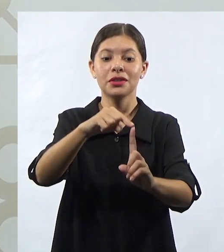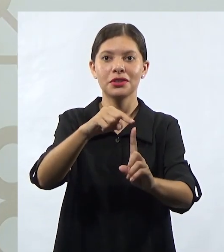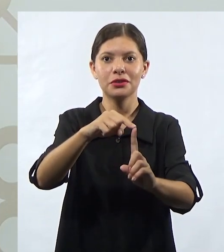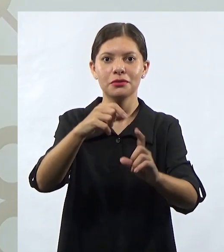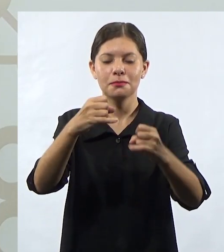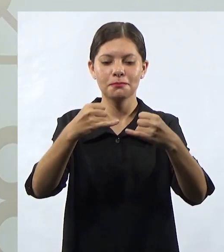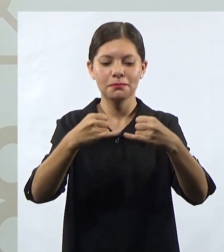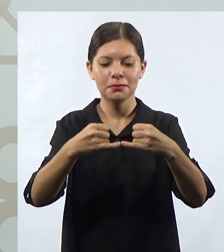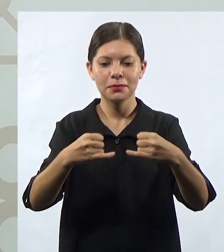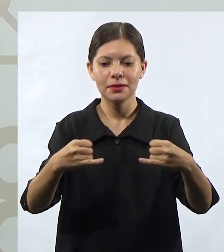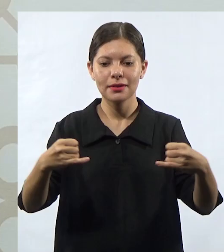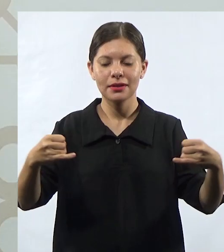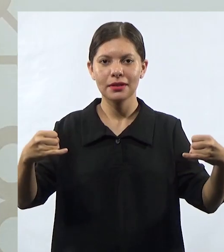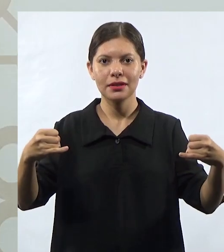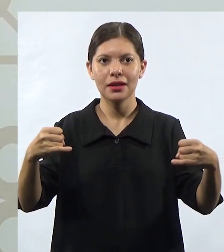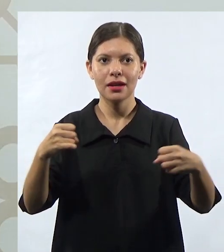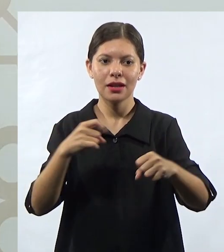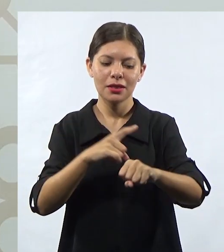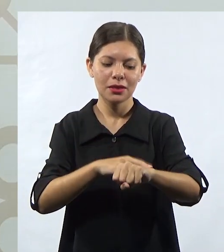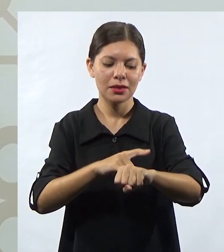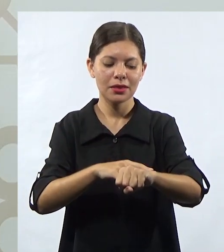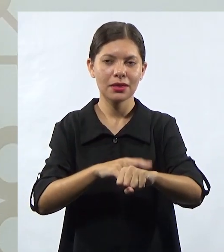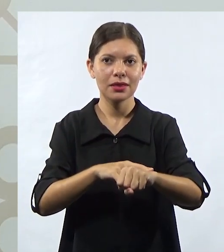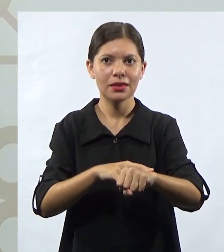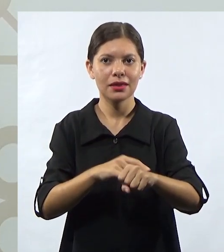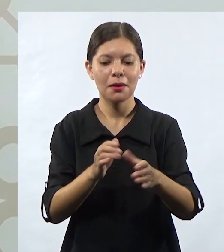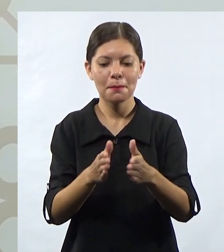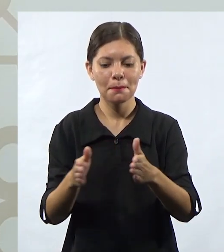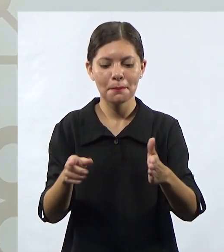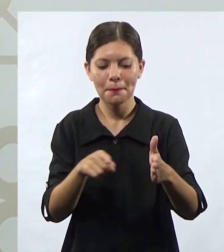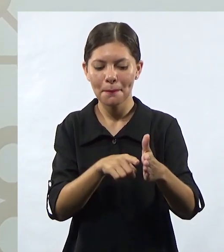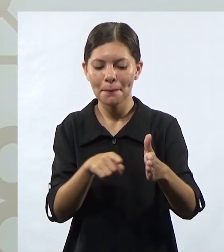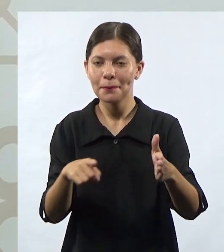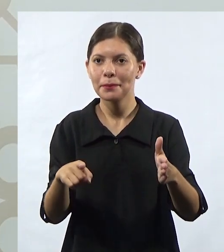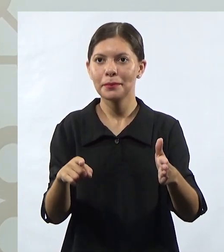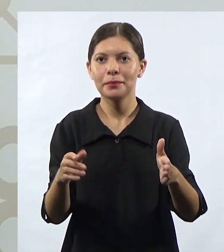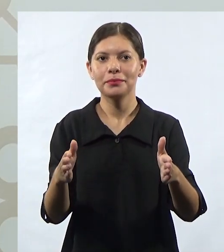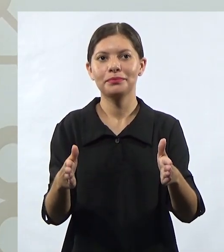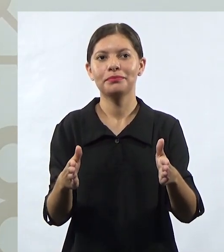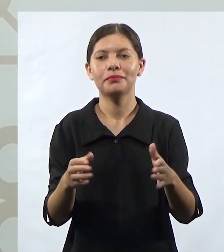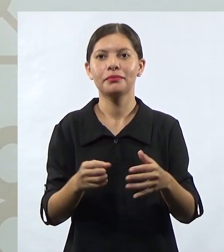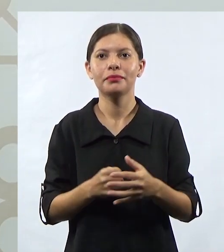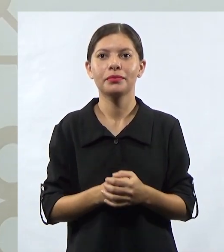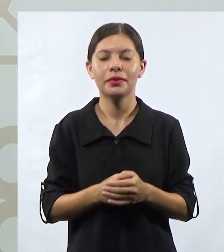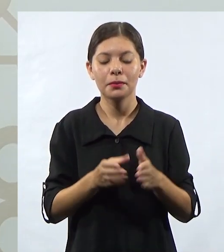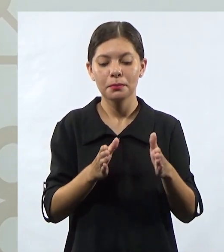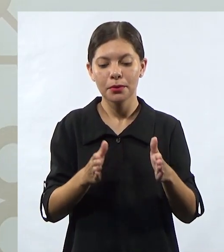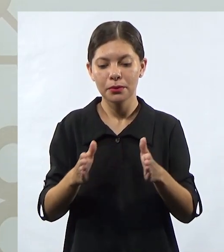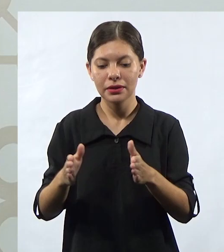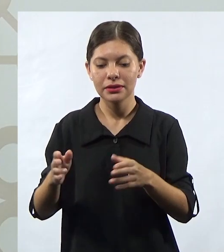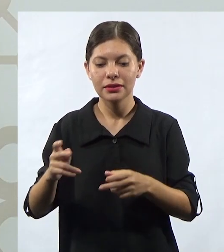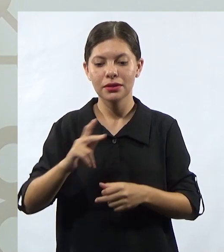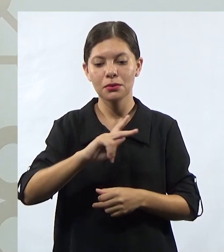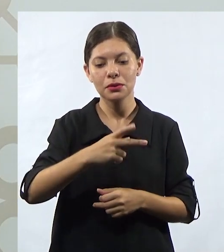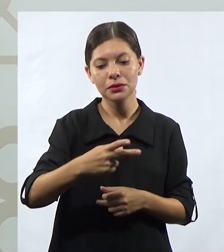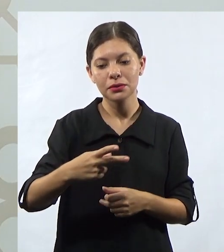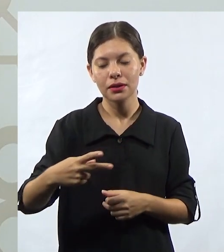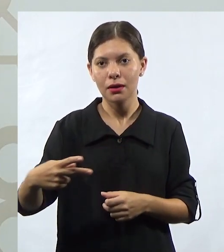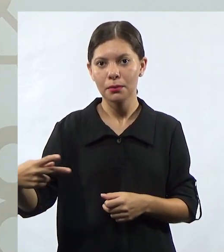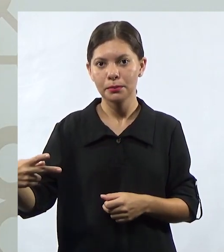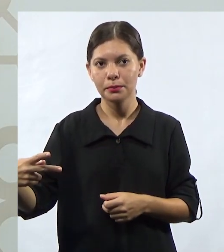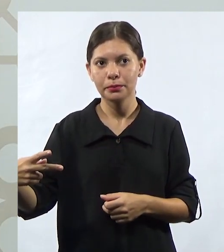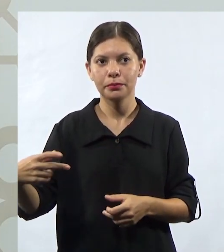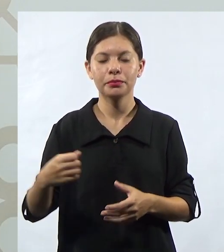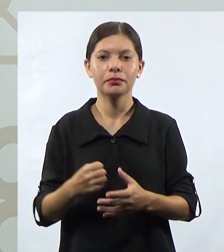linha do tempo. O nome já diz tudo. Ela é uma organização geralmente horizontal, em que